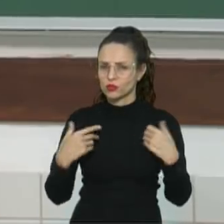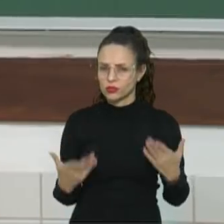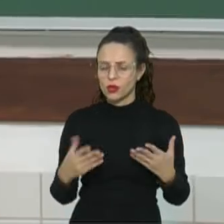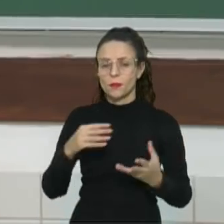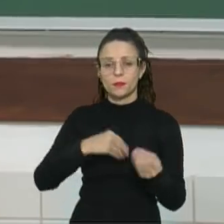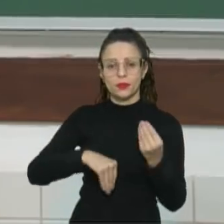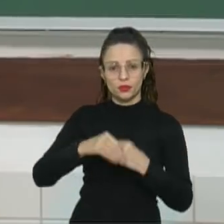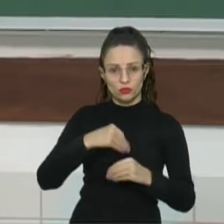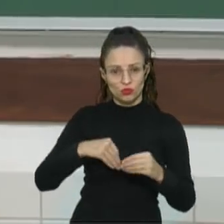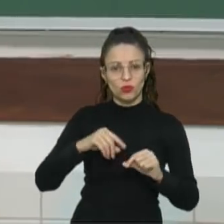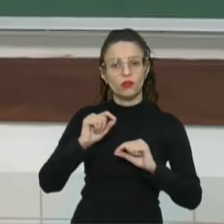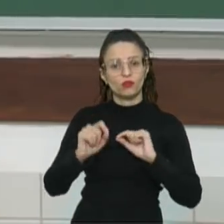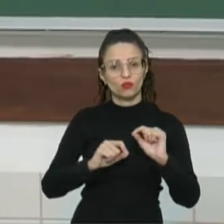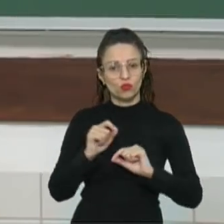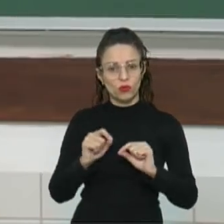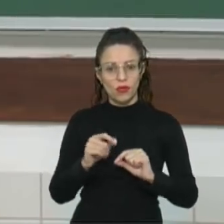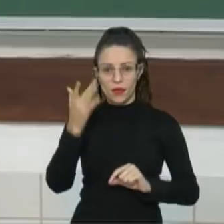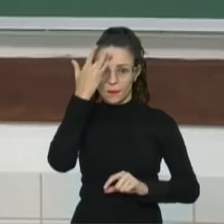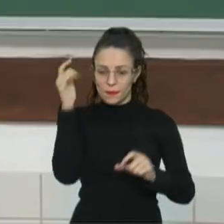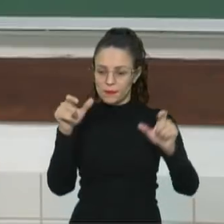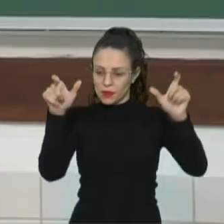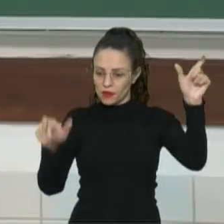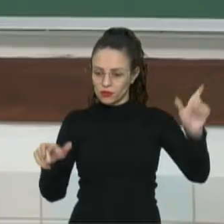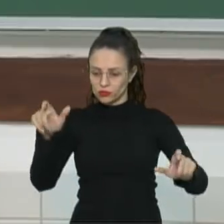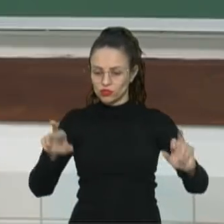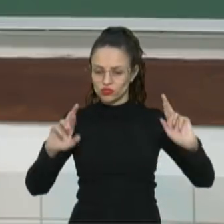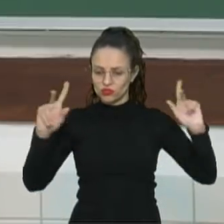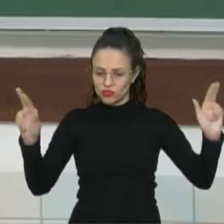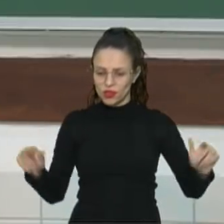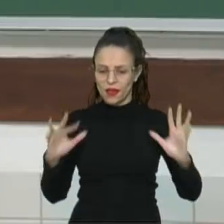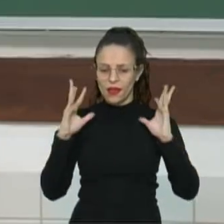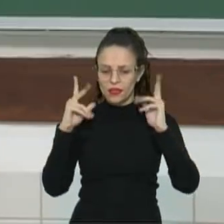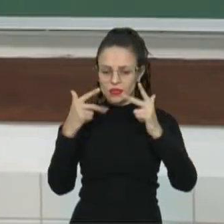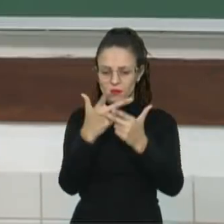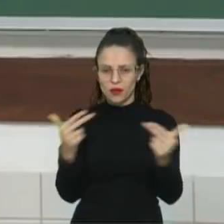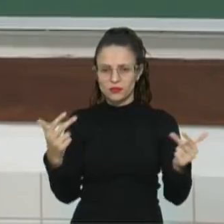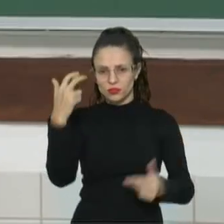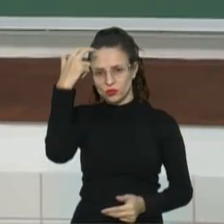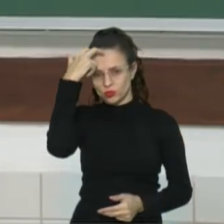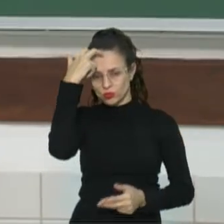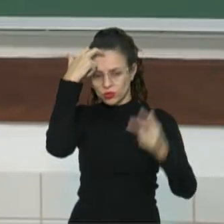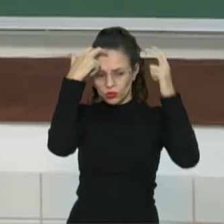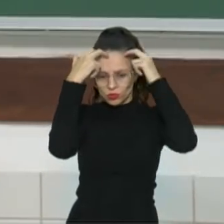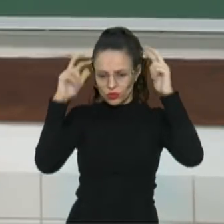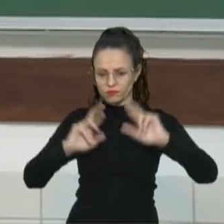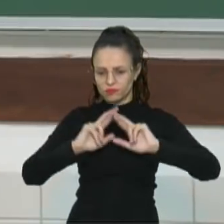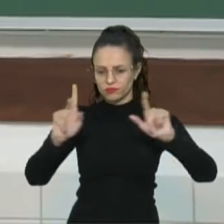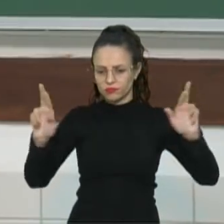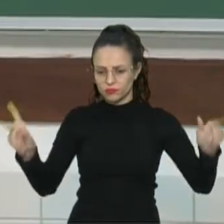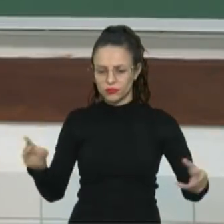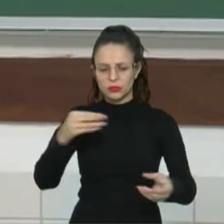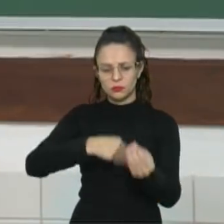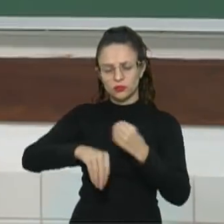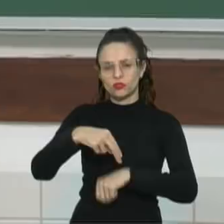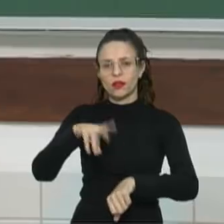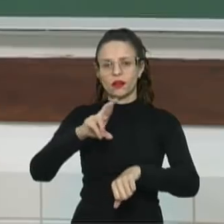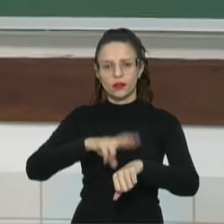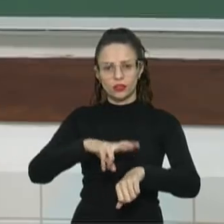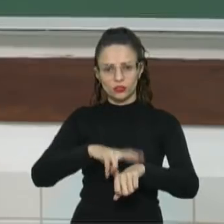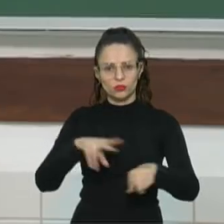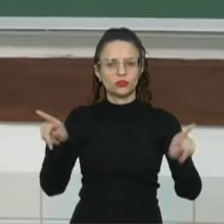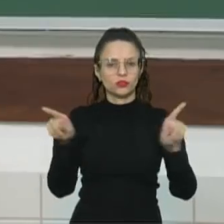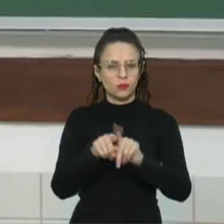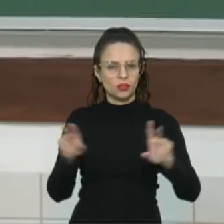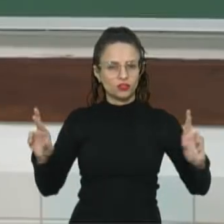mistura de pessoas diferentes, animais diferentes, né? Culturas diferentes, com ritmos também diferentes. Então